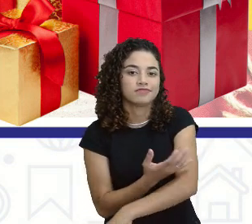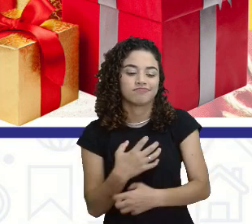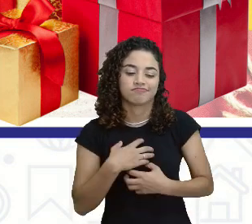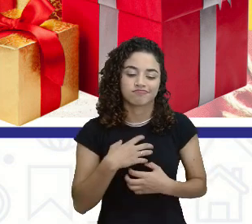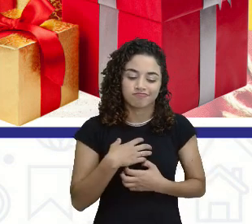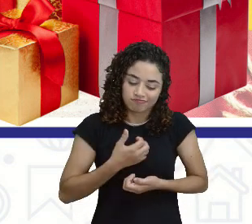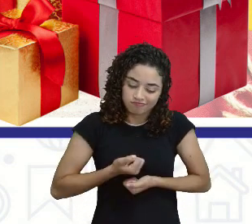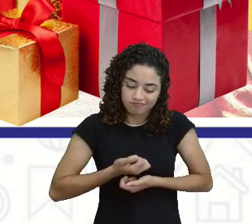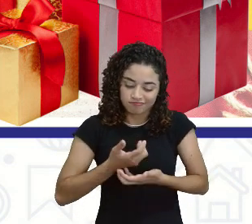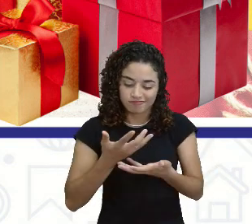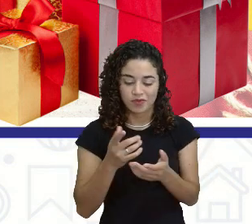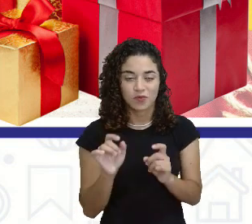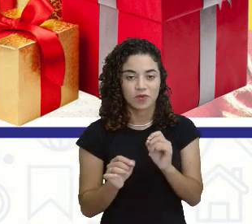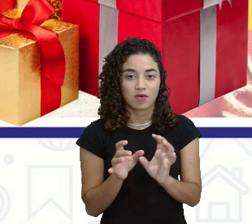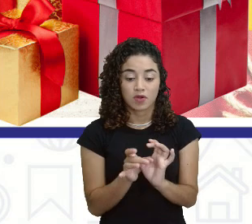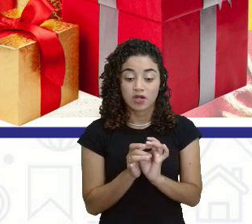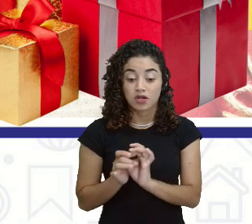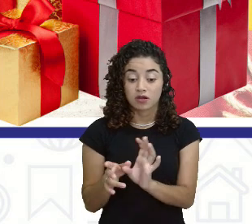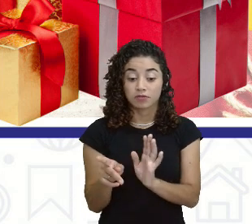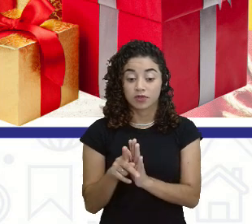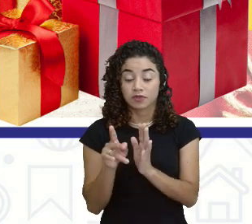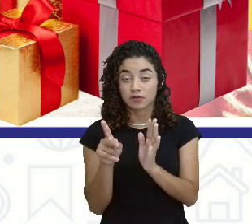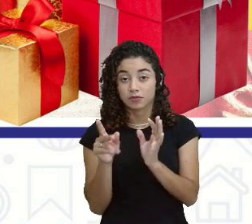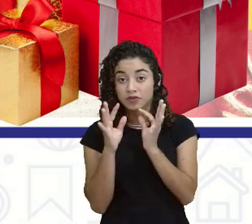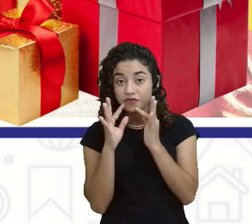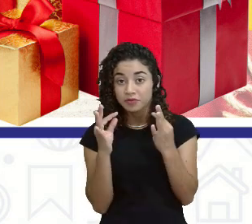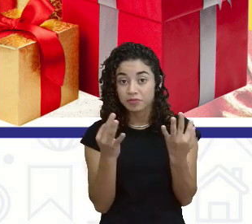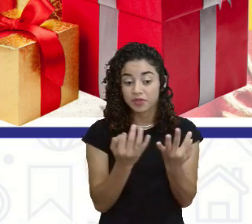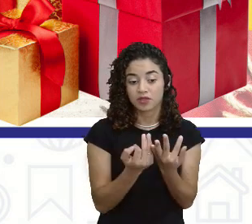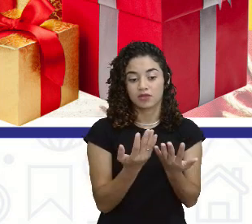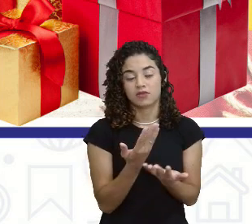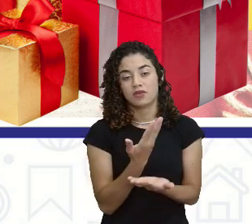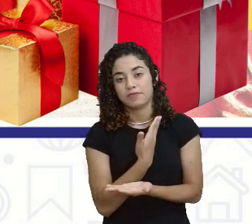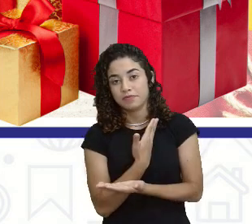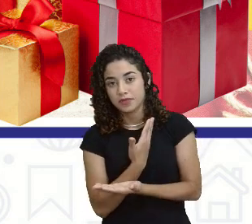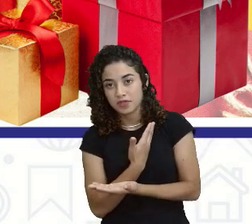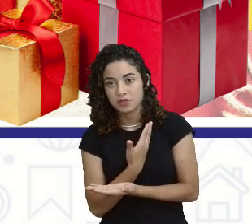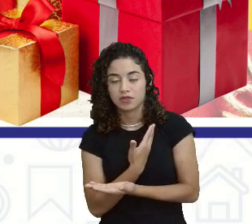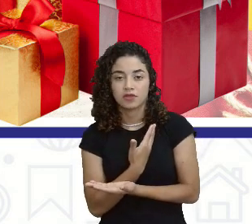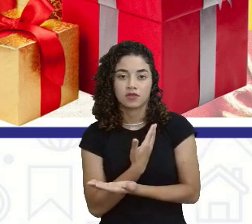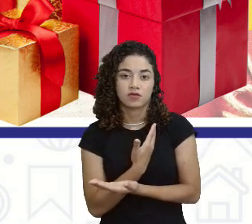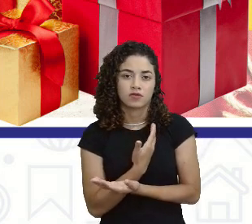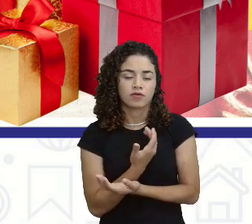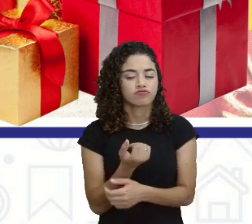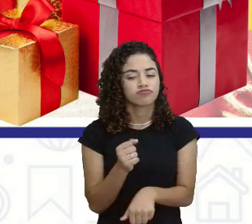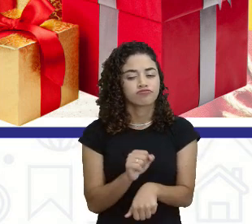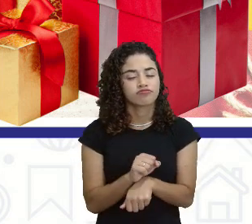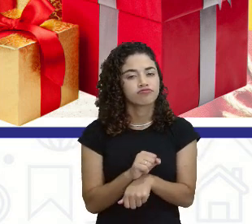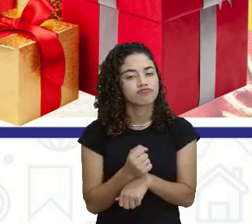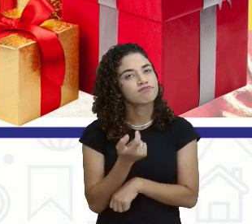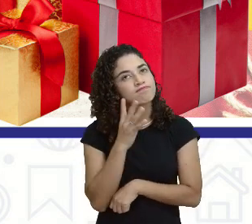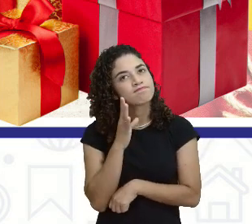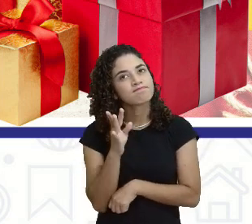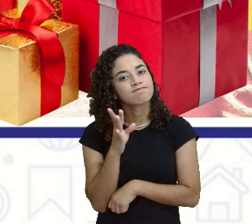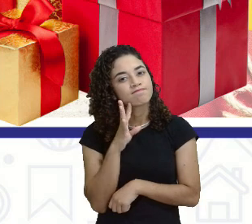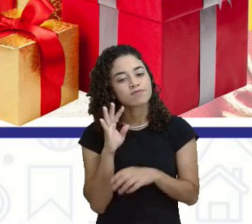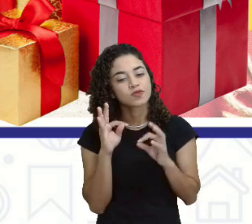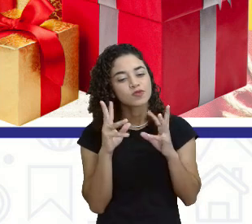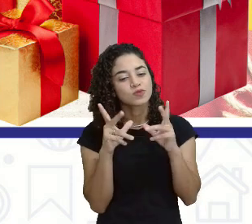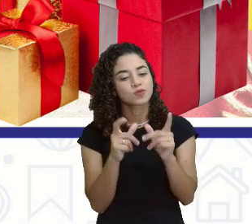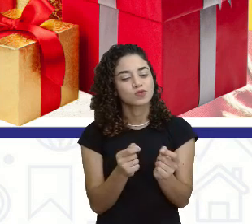A união ali com seus parentes, a confraternização com os amigos, certo? Parar ali para todo mundo, né,